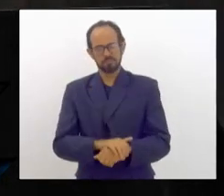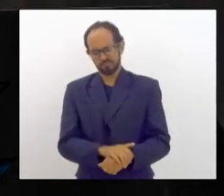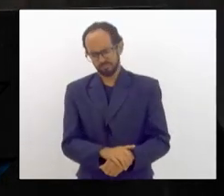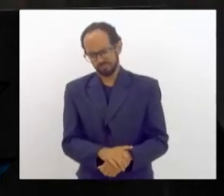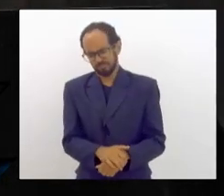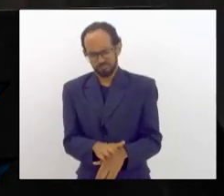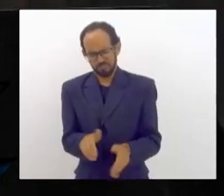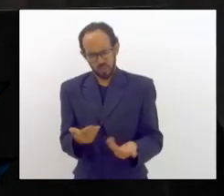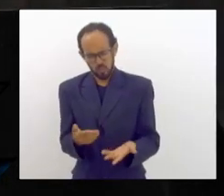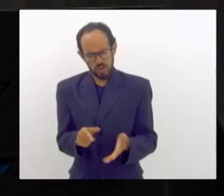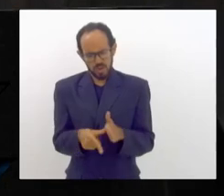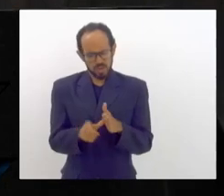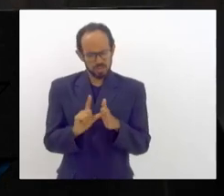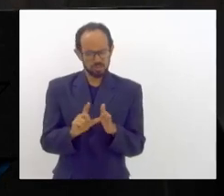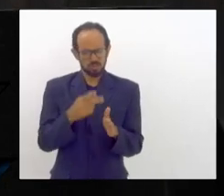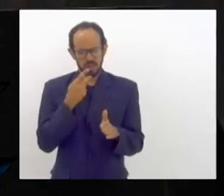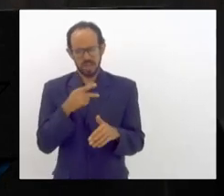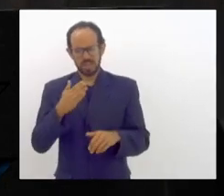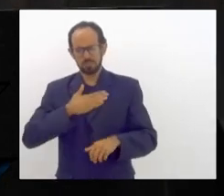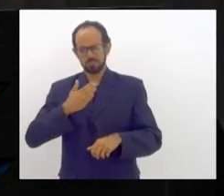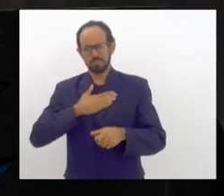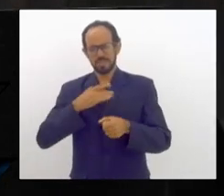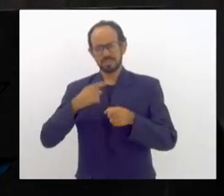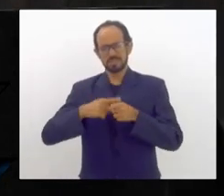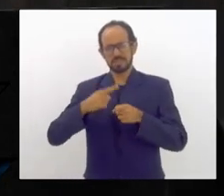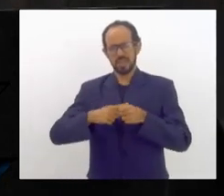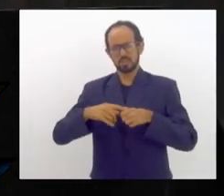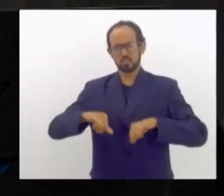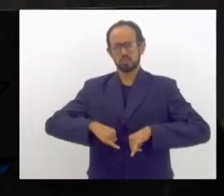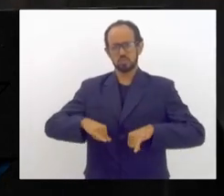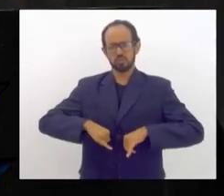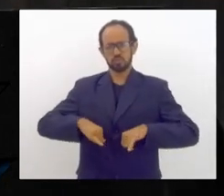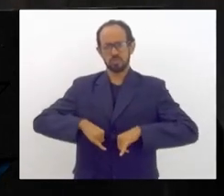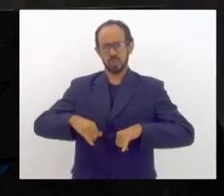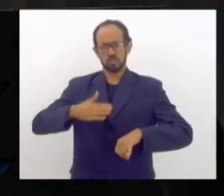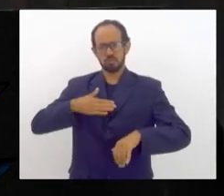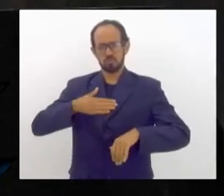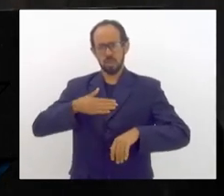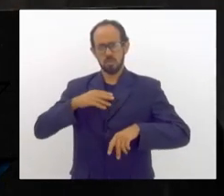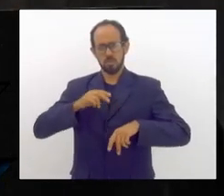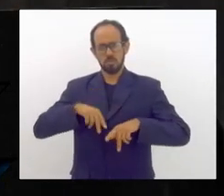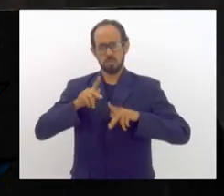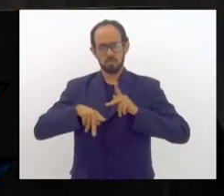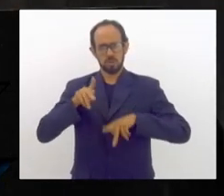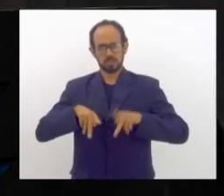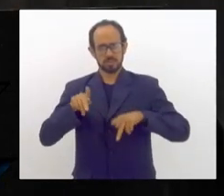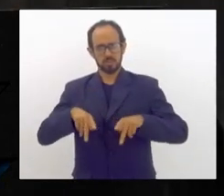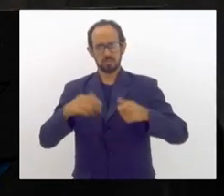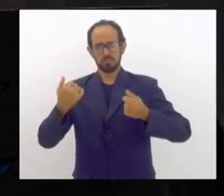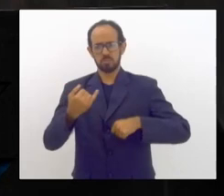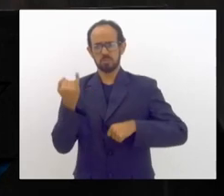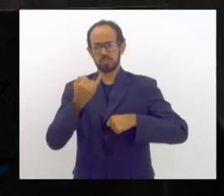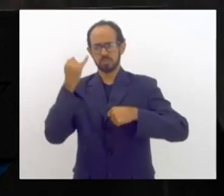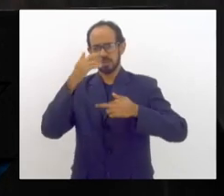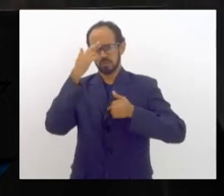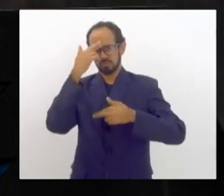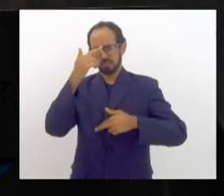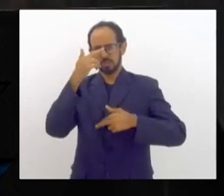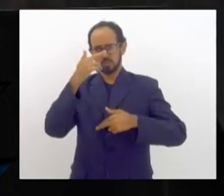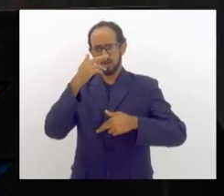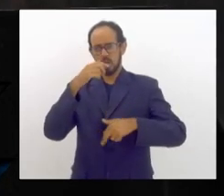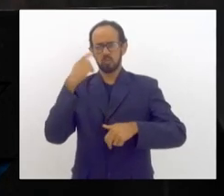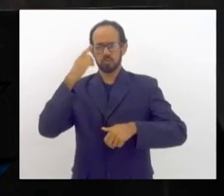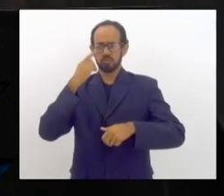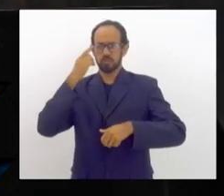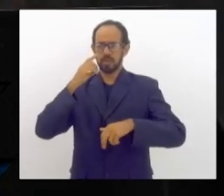da minha cidade, para falar sobre o que o meu povo sofre há décadas, é importante ter respeito. Não respeito ao deputado